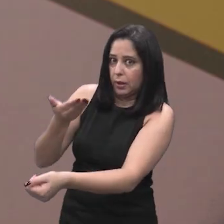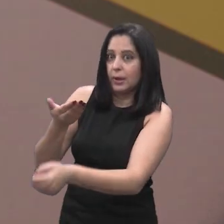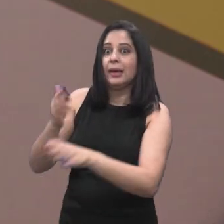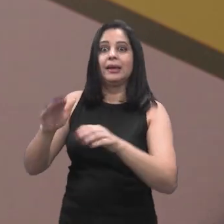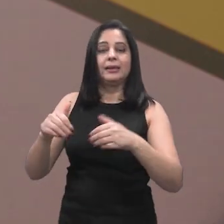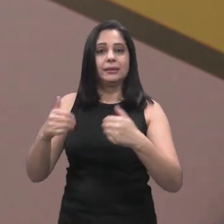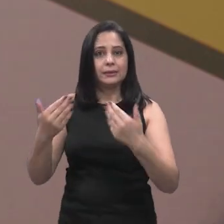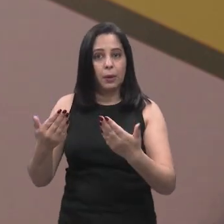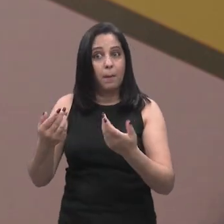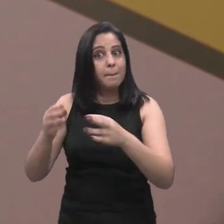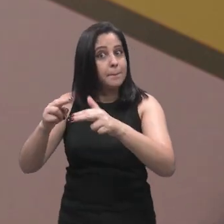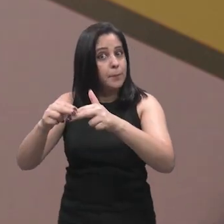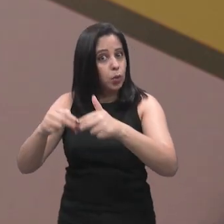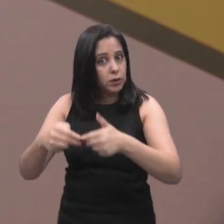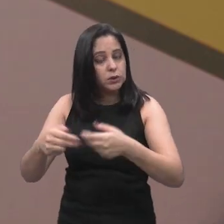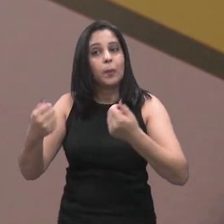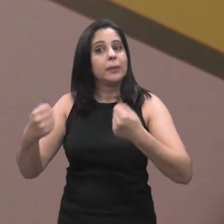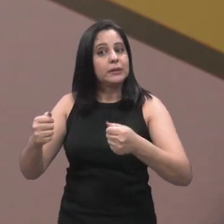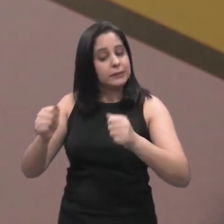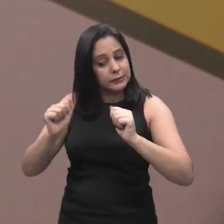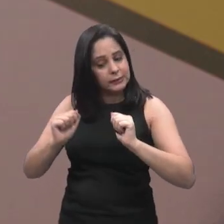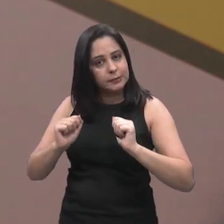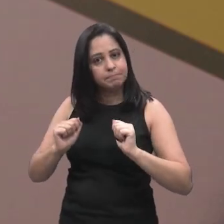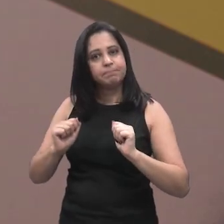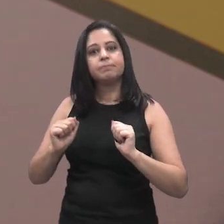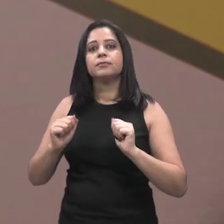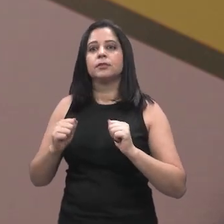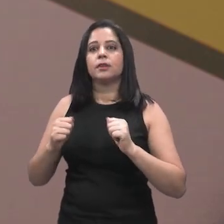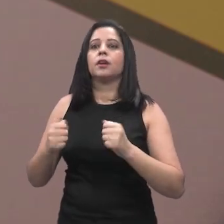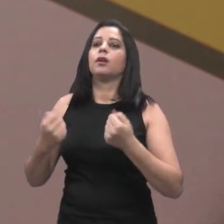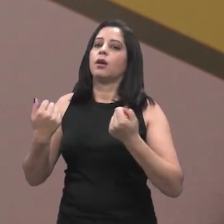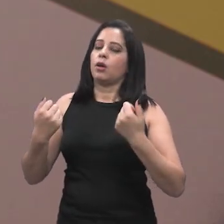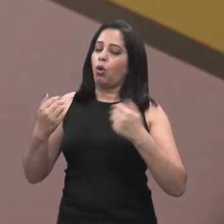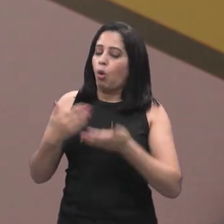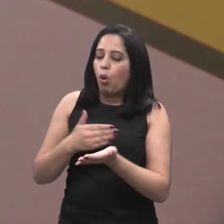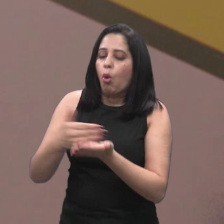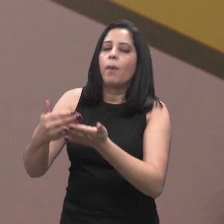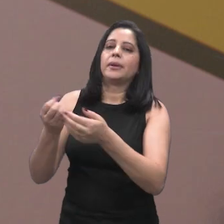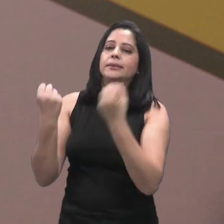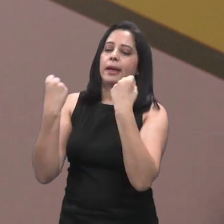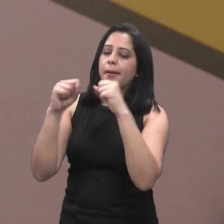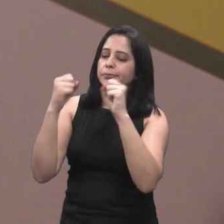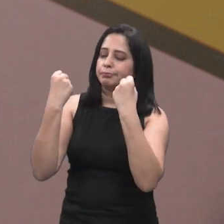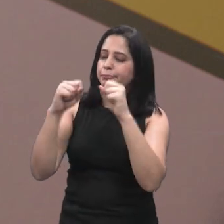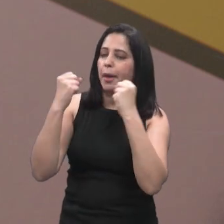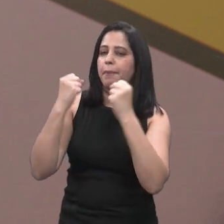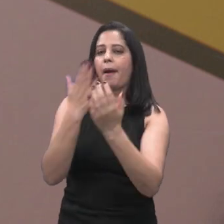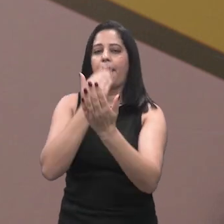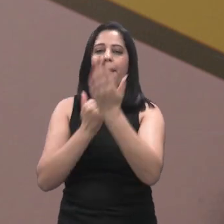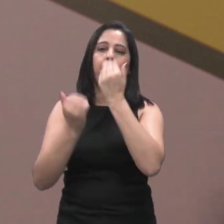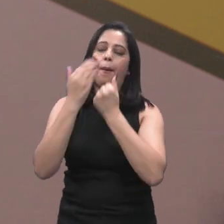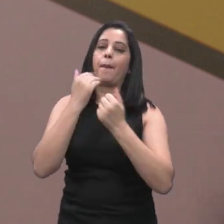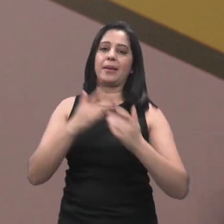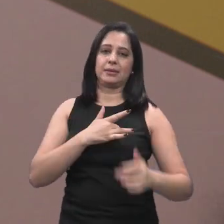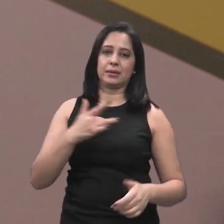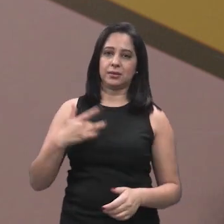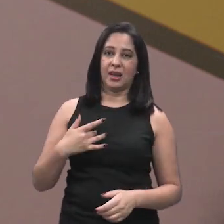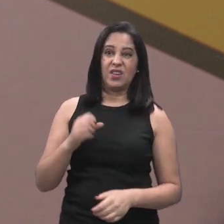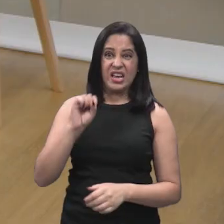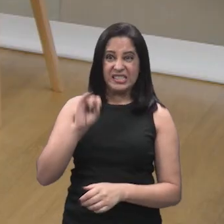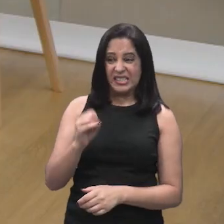física, alimentação e tudo mais. Acima de 14/9 já é considerado mesmo hipertensão arterial e aí a gente tem que entrar com